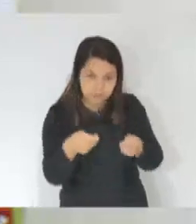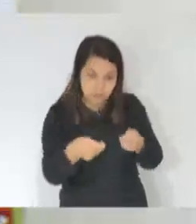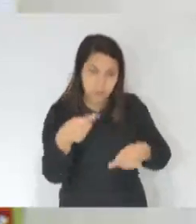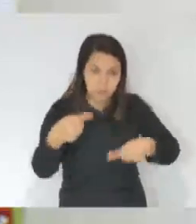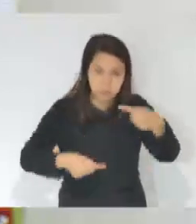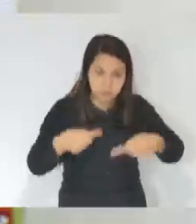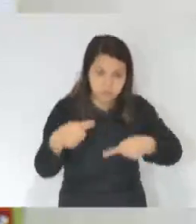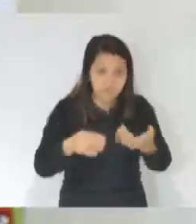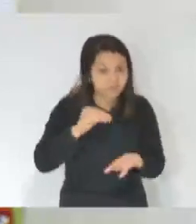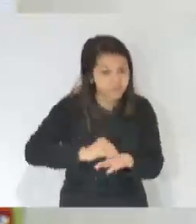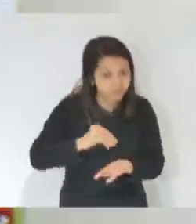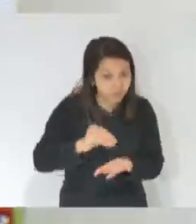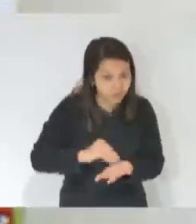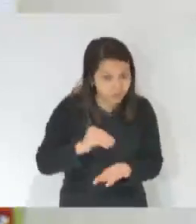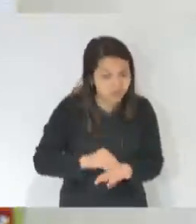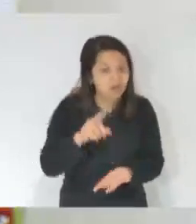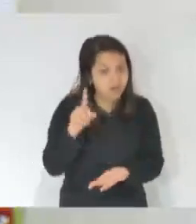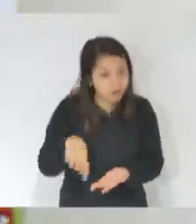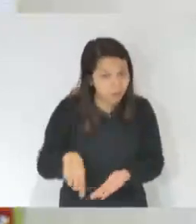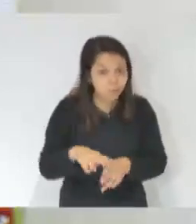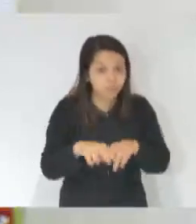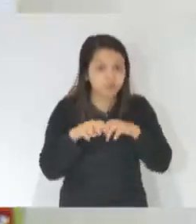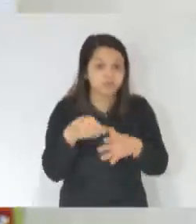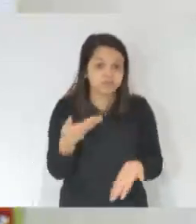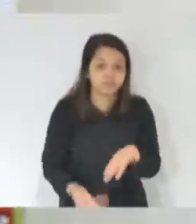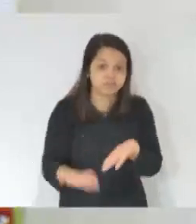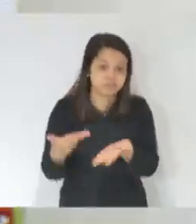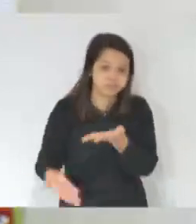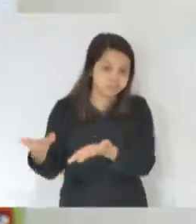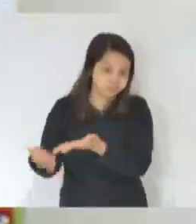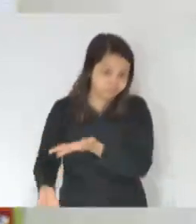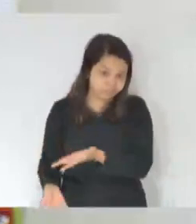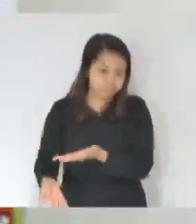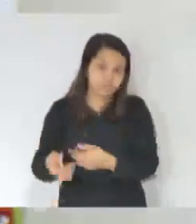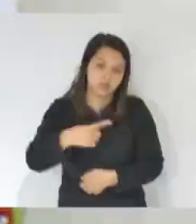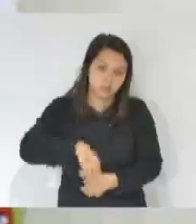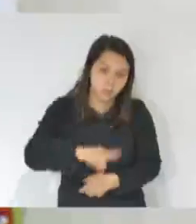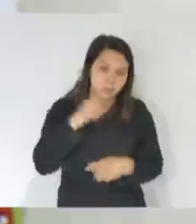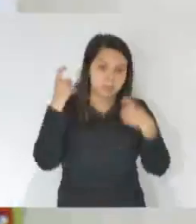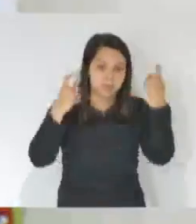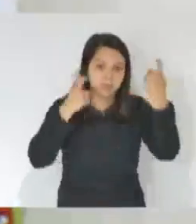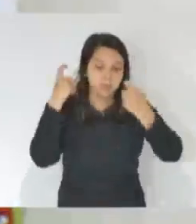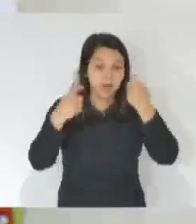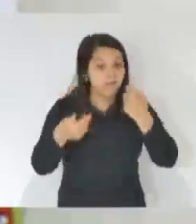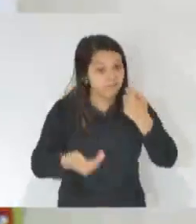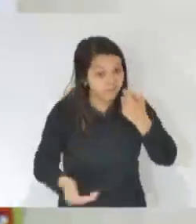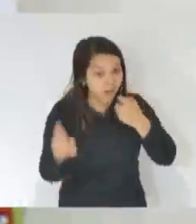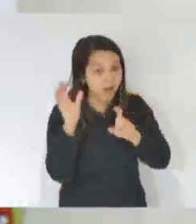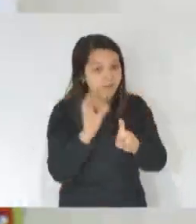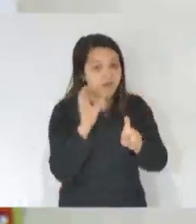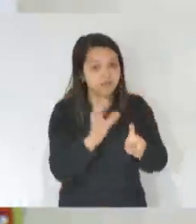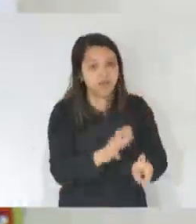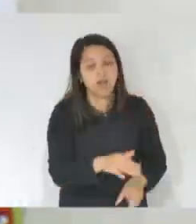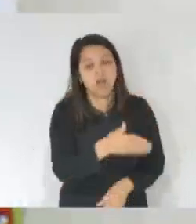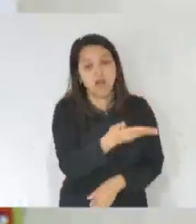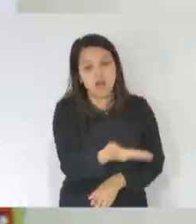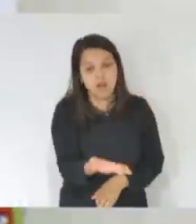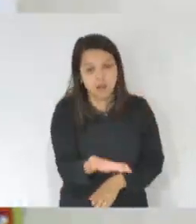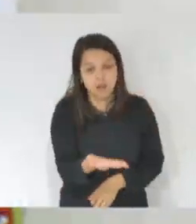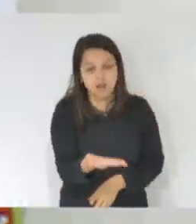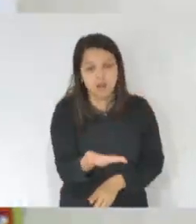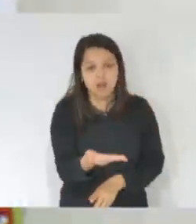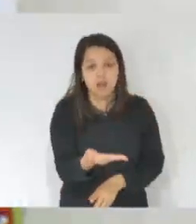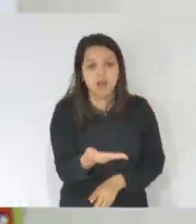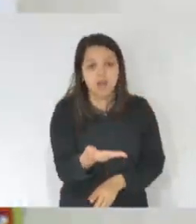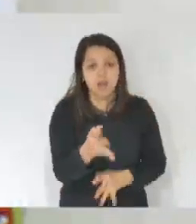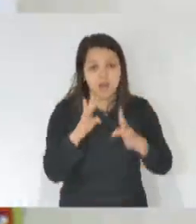deixa muito preocupado. Nós não podemos, isso vai afetar o atendimento de média e alta